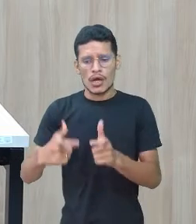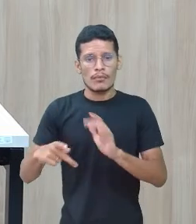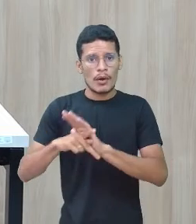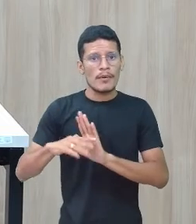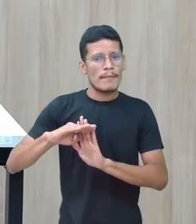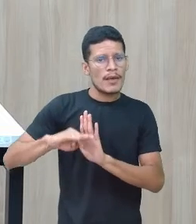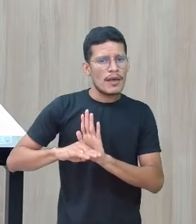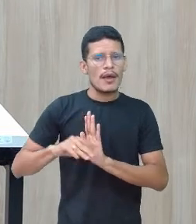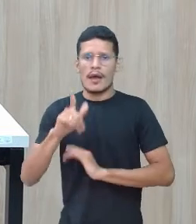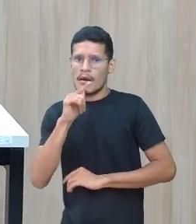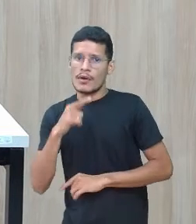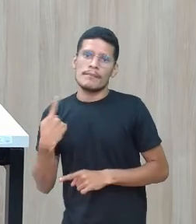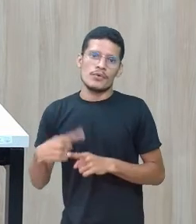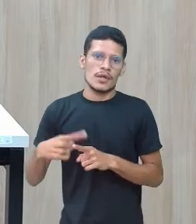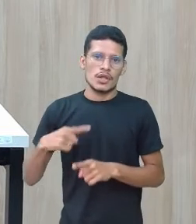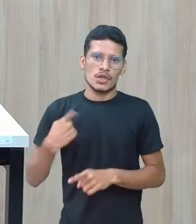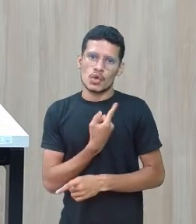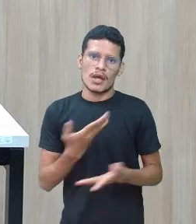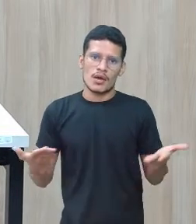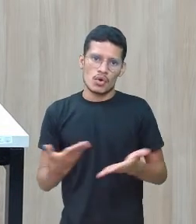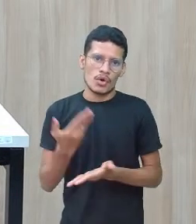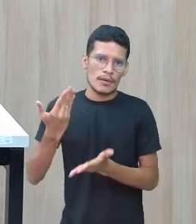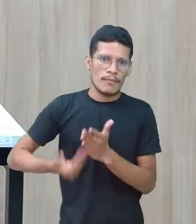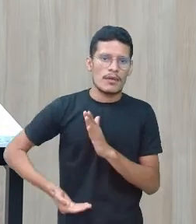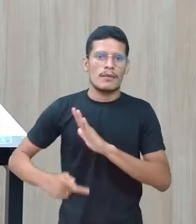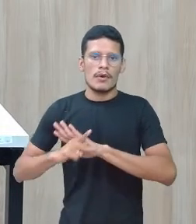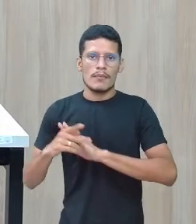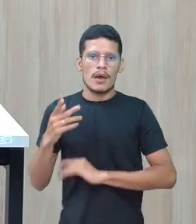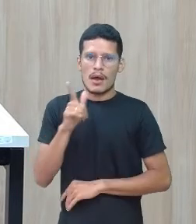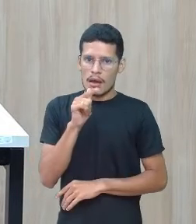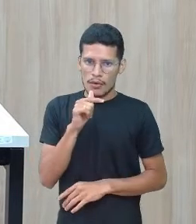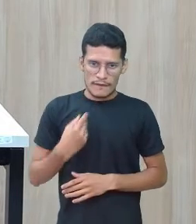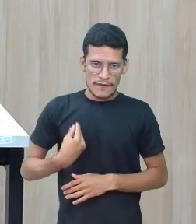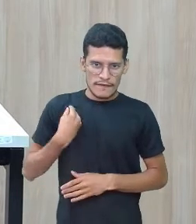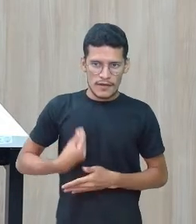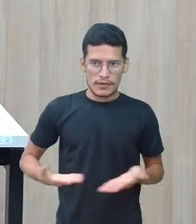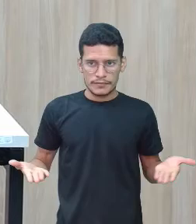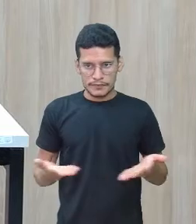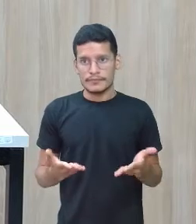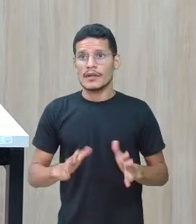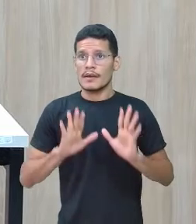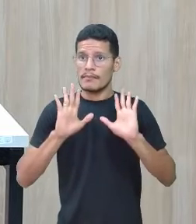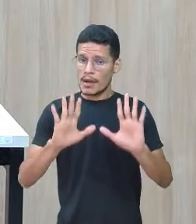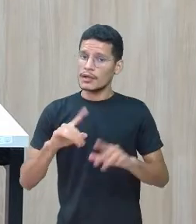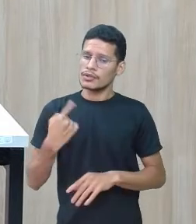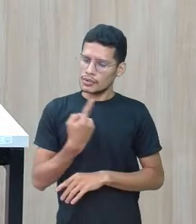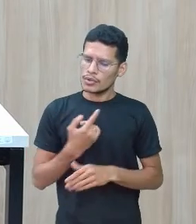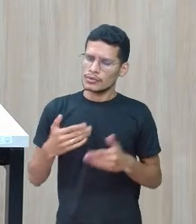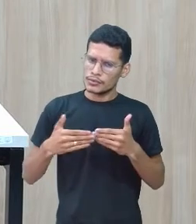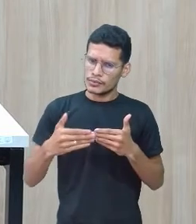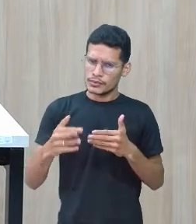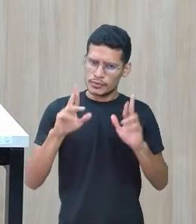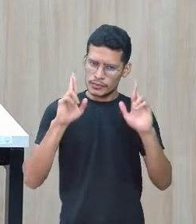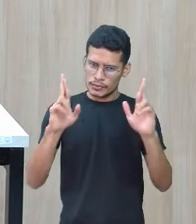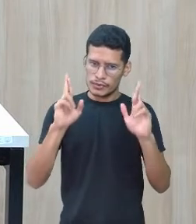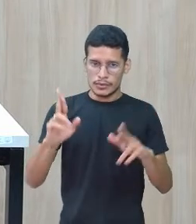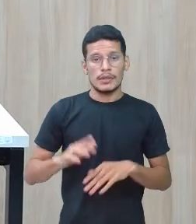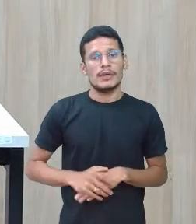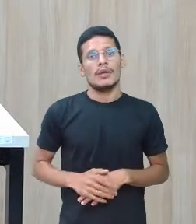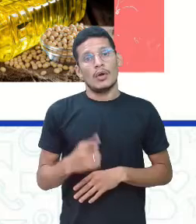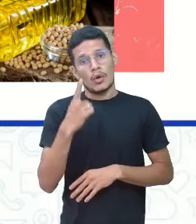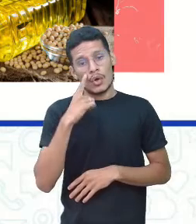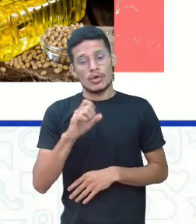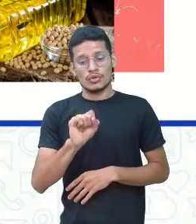à escassez de água que estamos vivendo atualmente. Mas talvez chegaremos lá. Outro item, a soja,